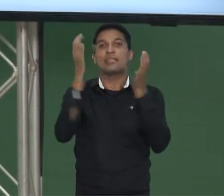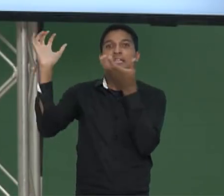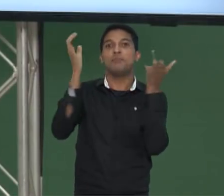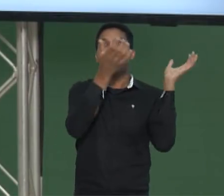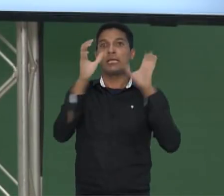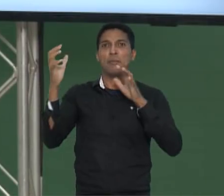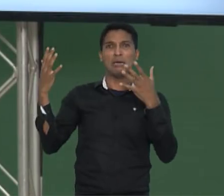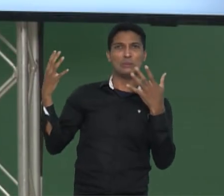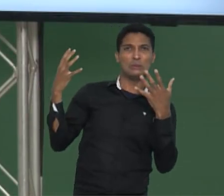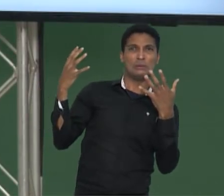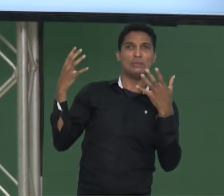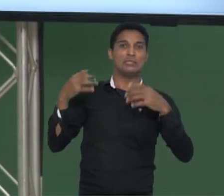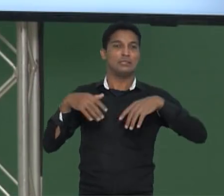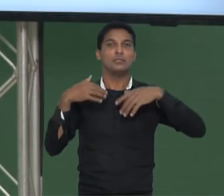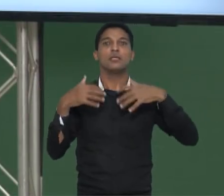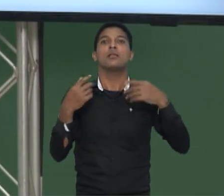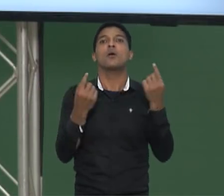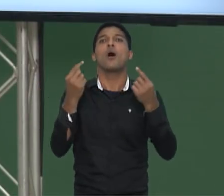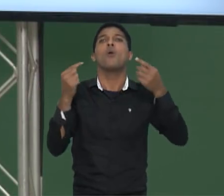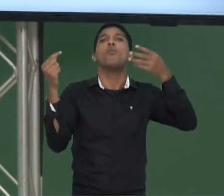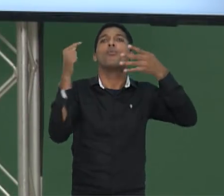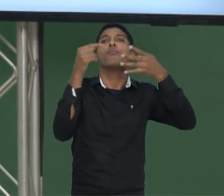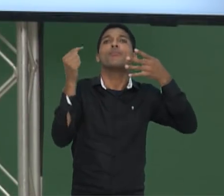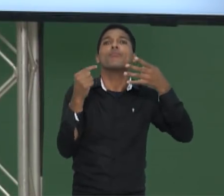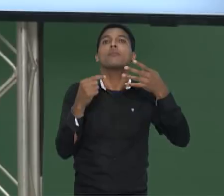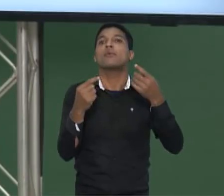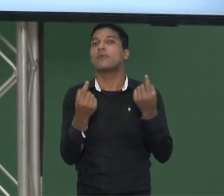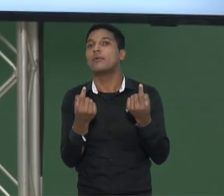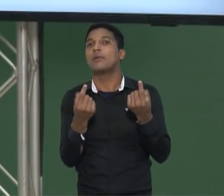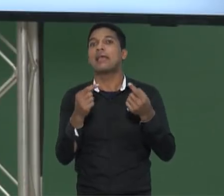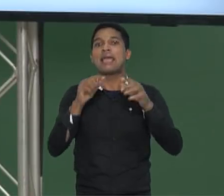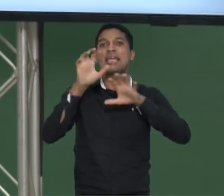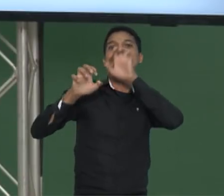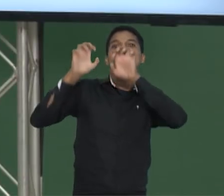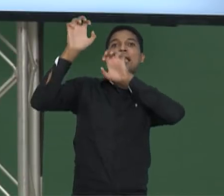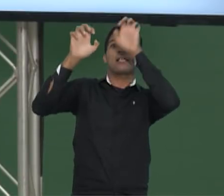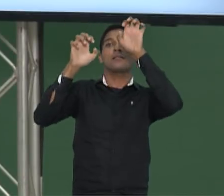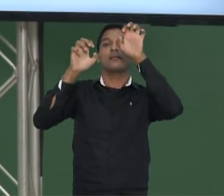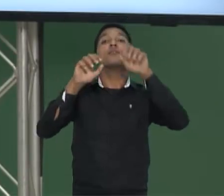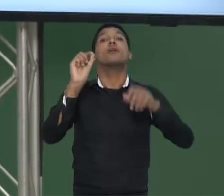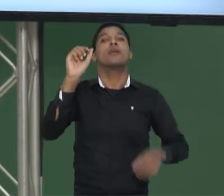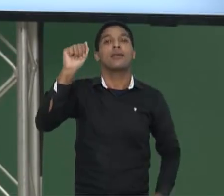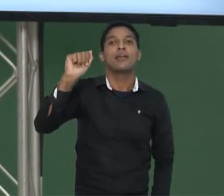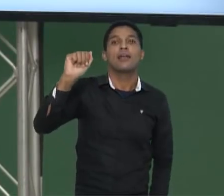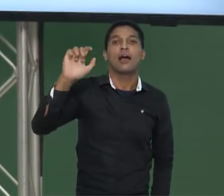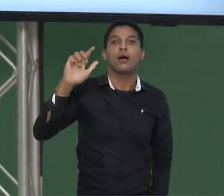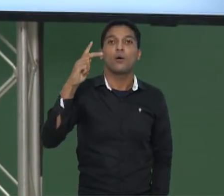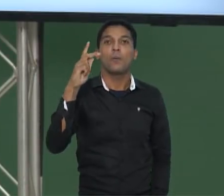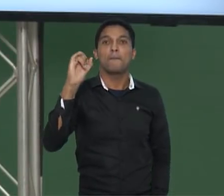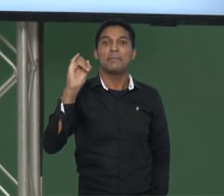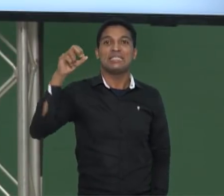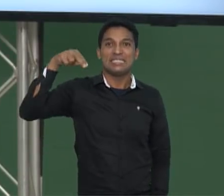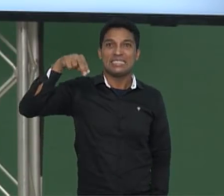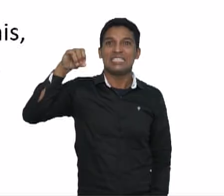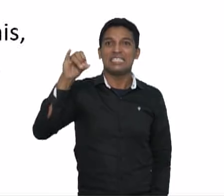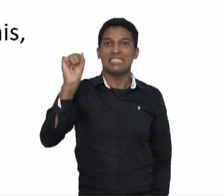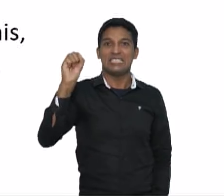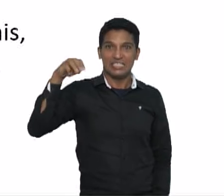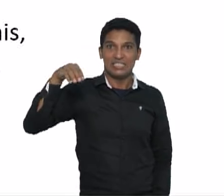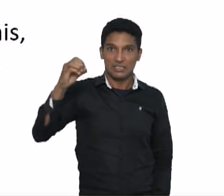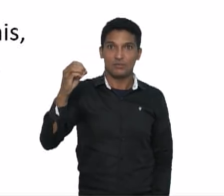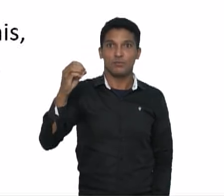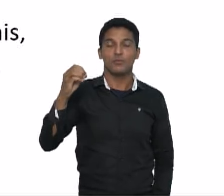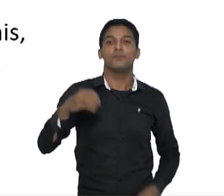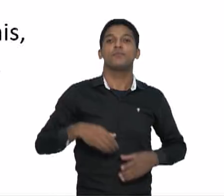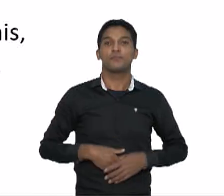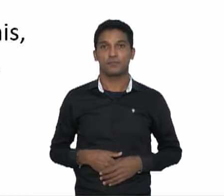termos iniciais que a gente viu, qual que é o melhor se enquadra a esse tipo de escalada? O alpinismo, tá? Escalada rápida e